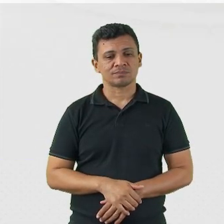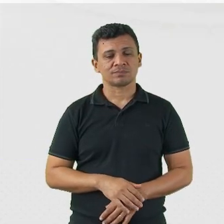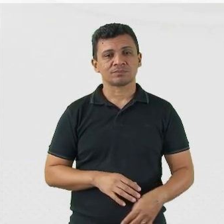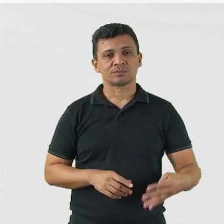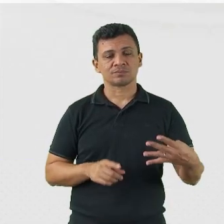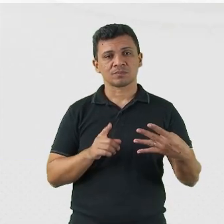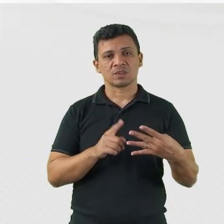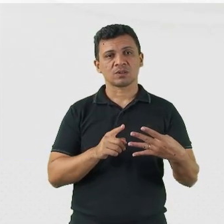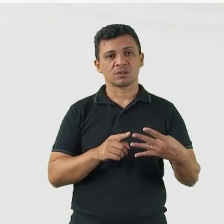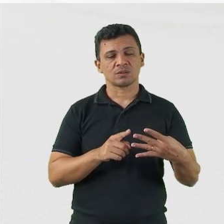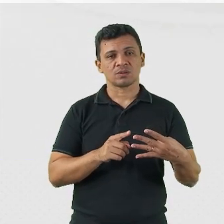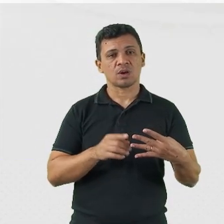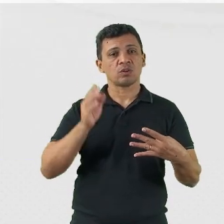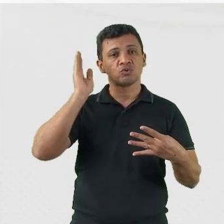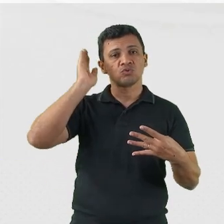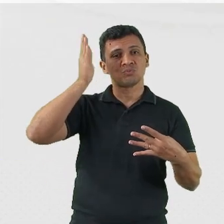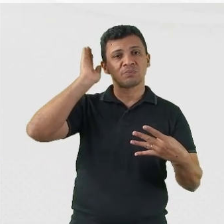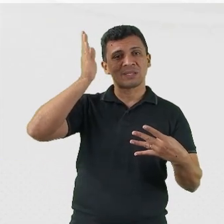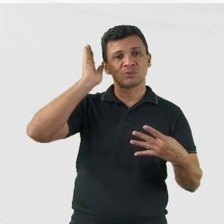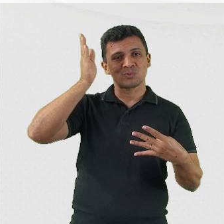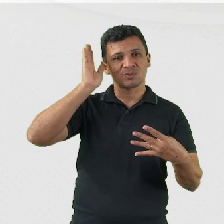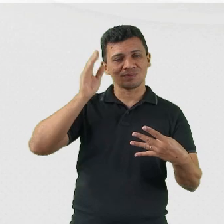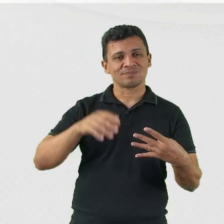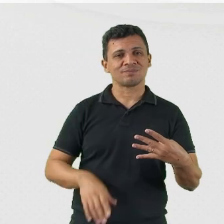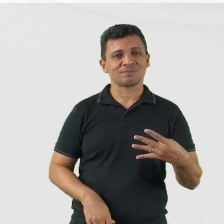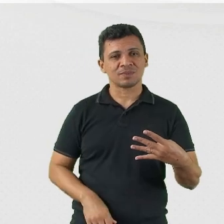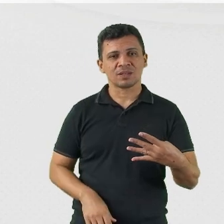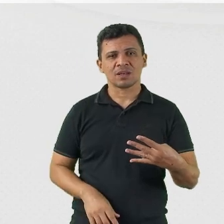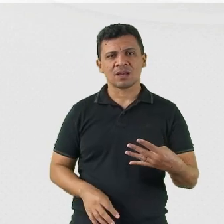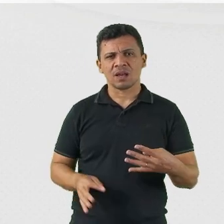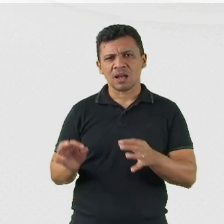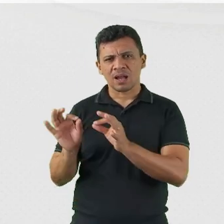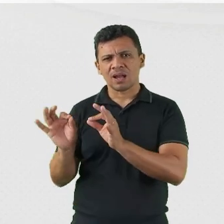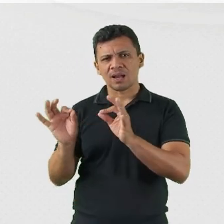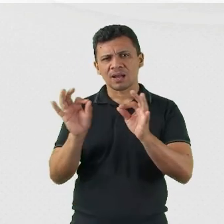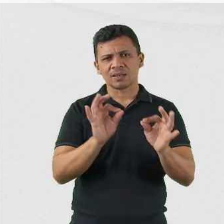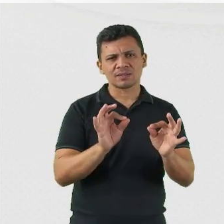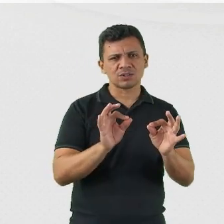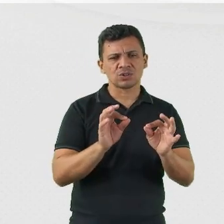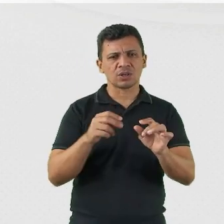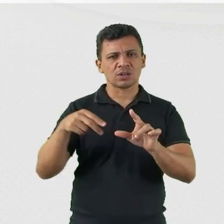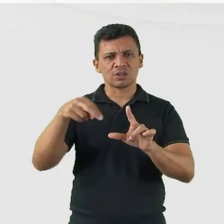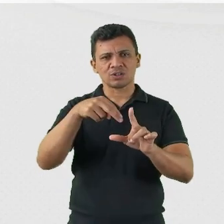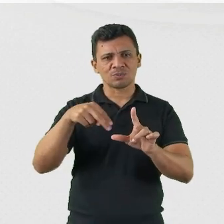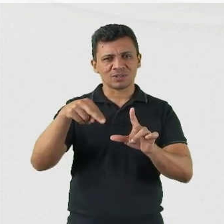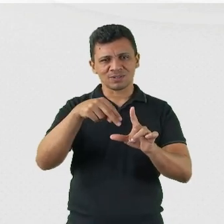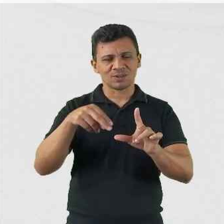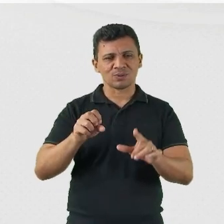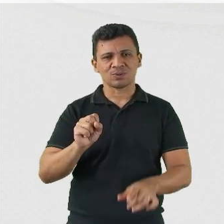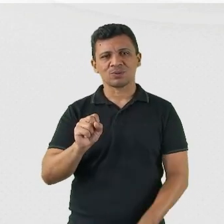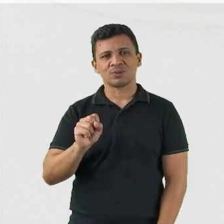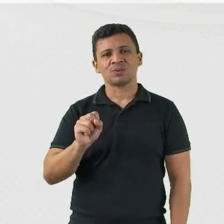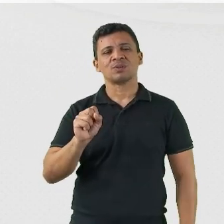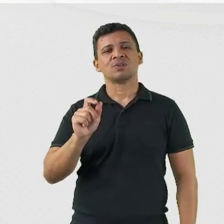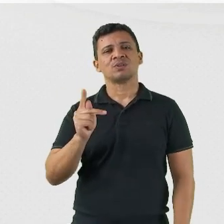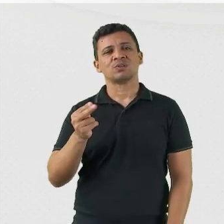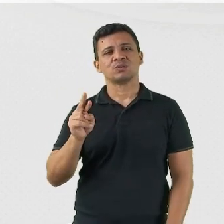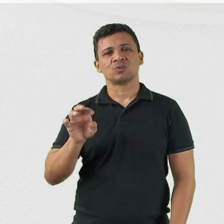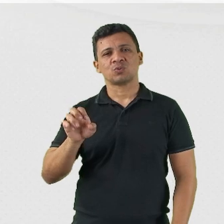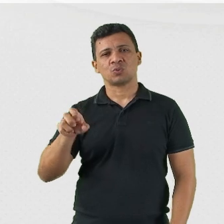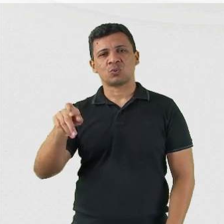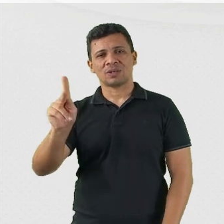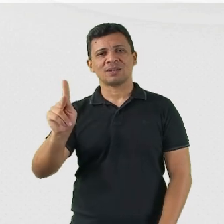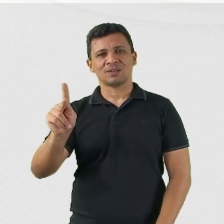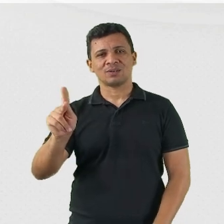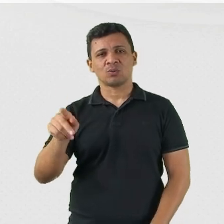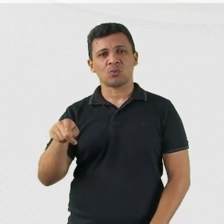são os jumentos. Para quem já assistiu, por exemplo, aquela animação do Shrek, o parceiro dele, que